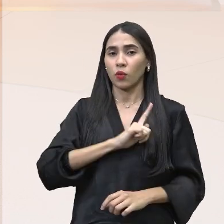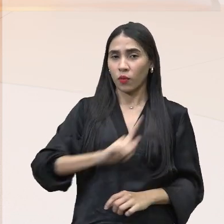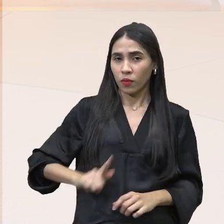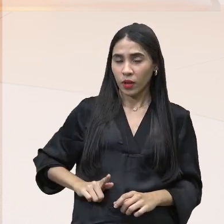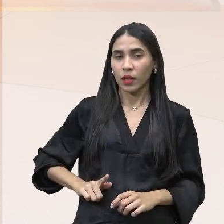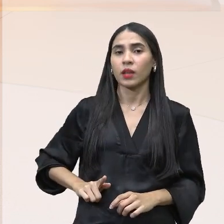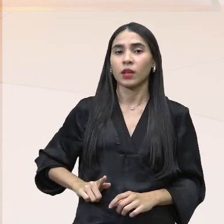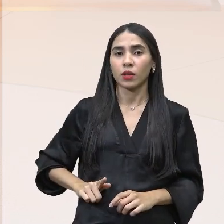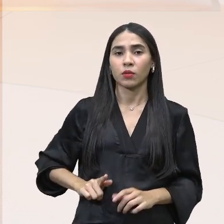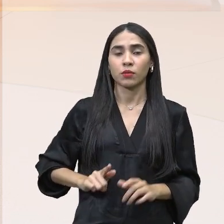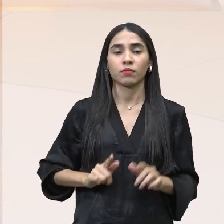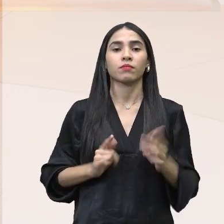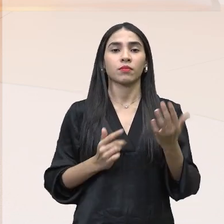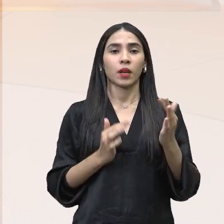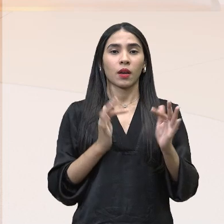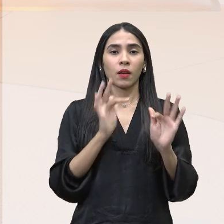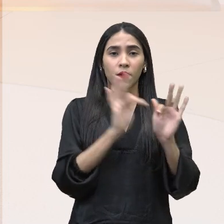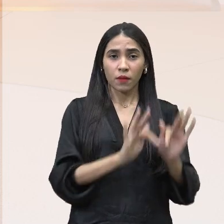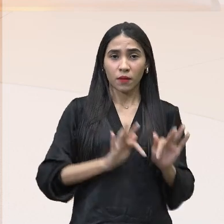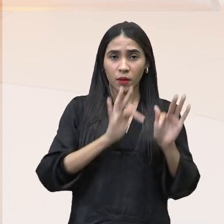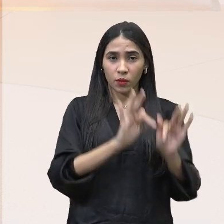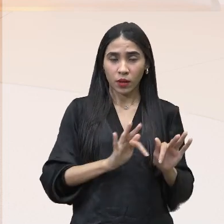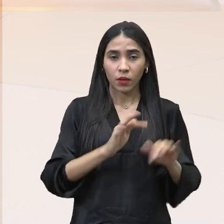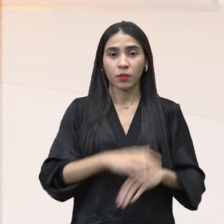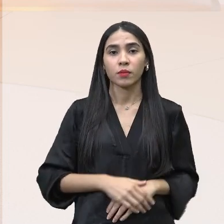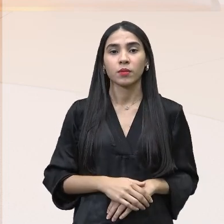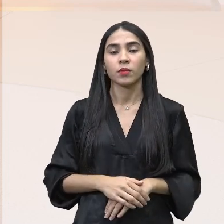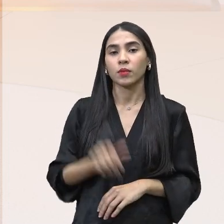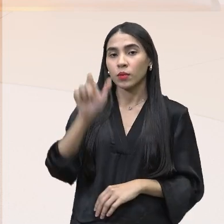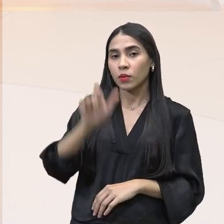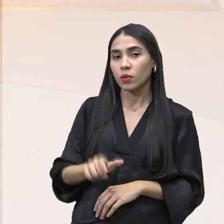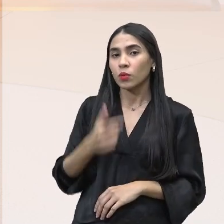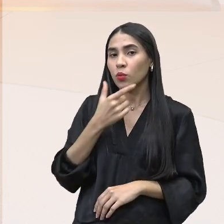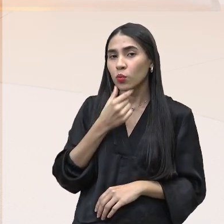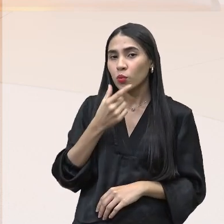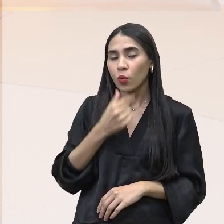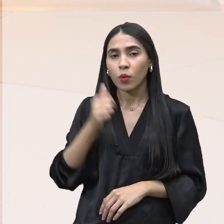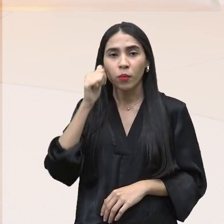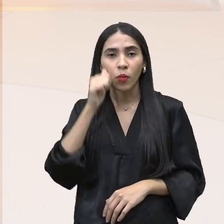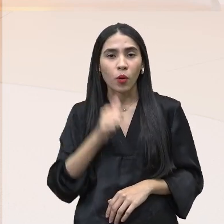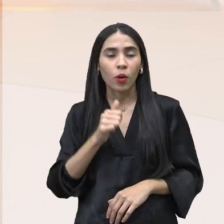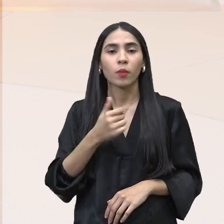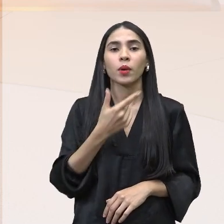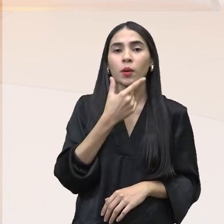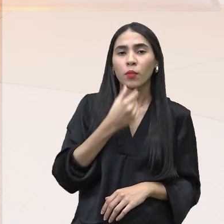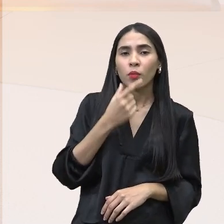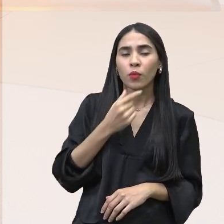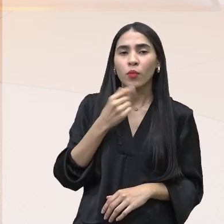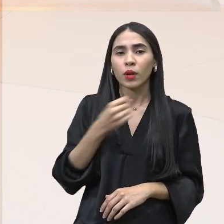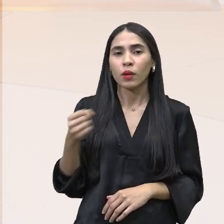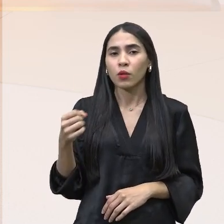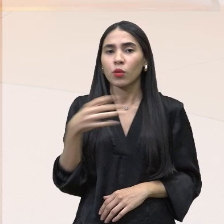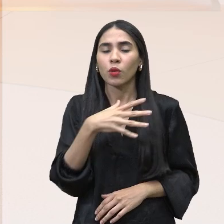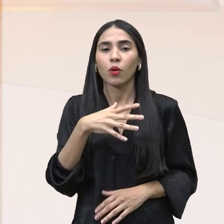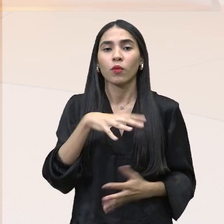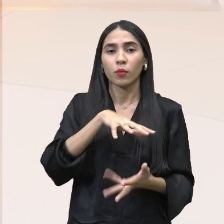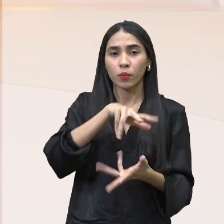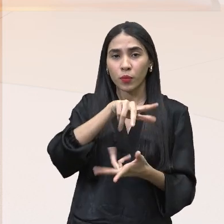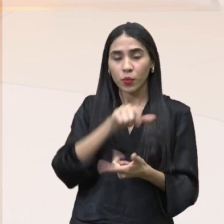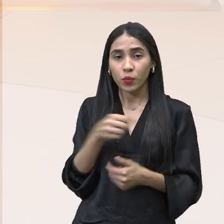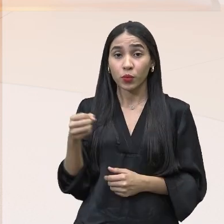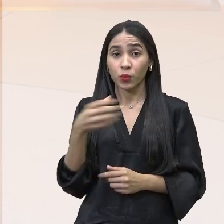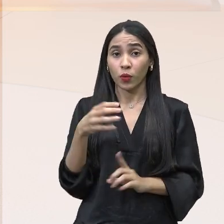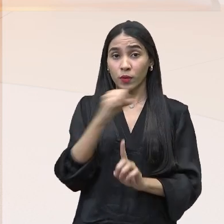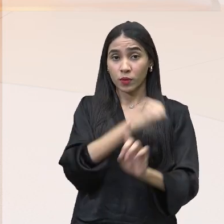regime feudal, e os homens, as mulheres construíram um outro mundo, uma outra sociedade.